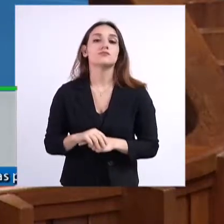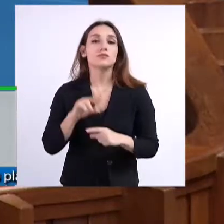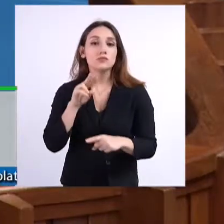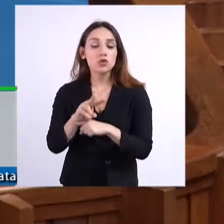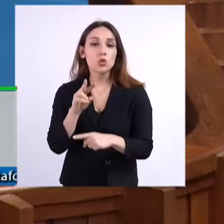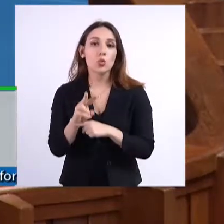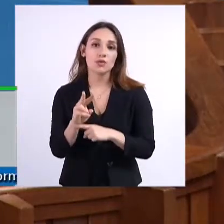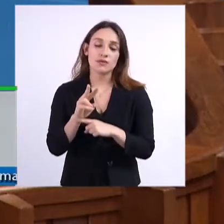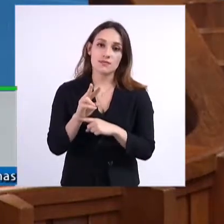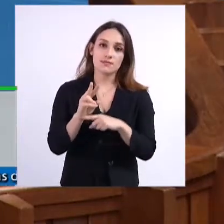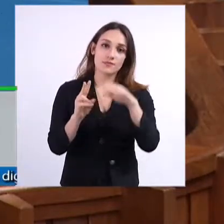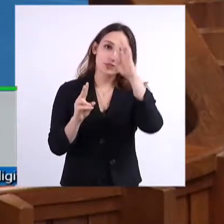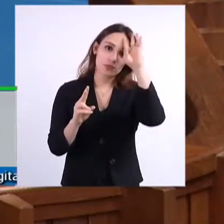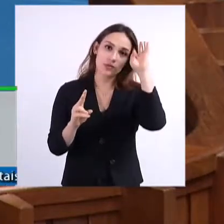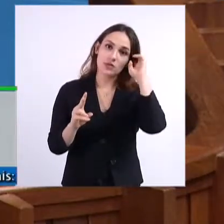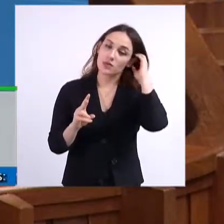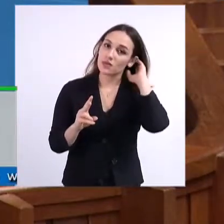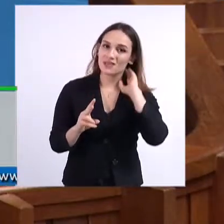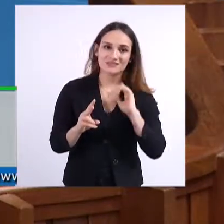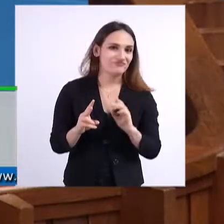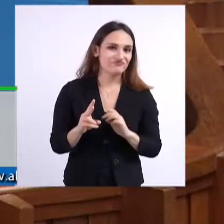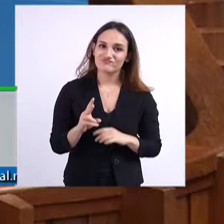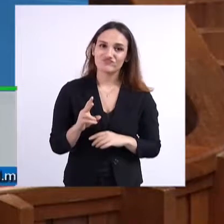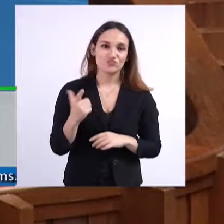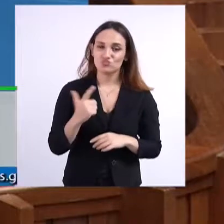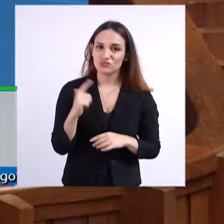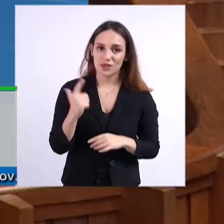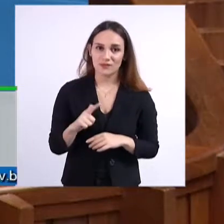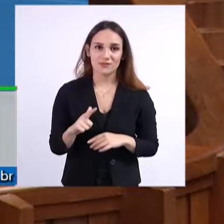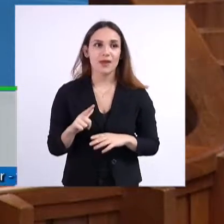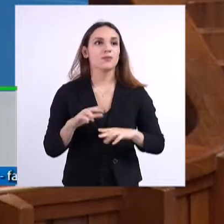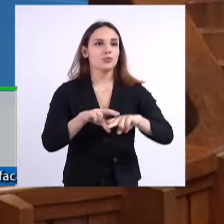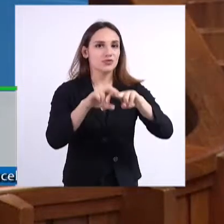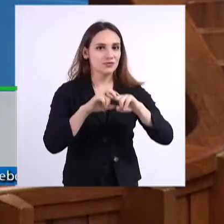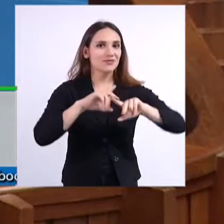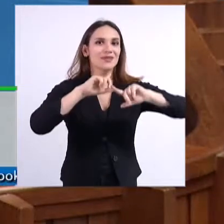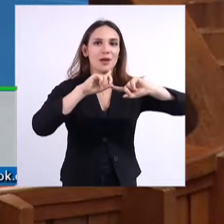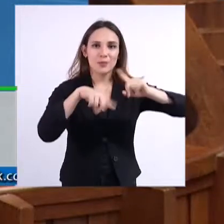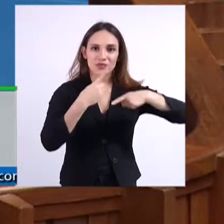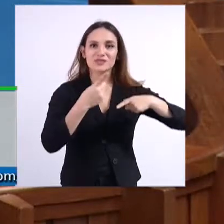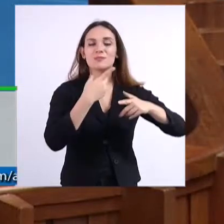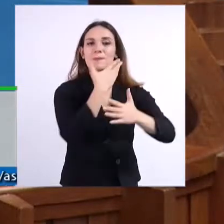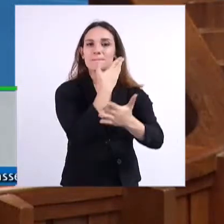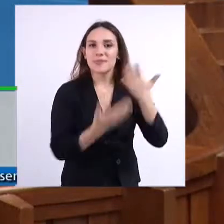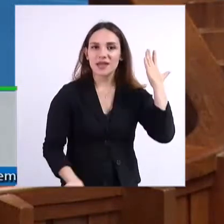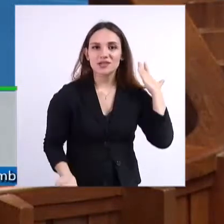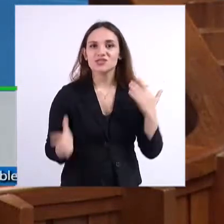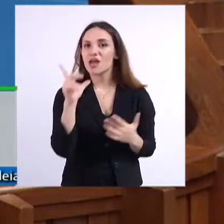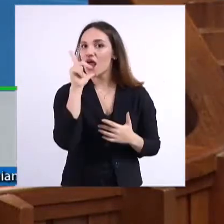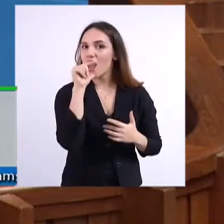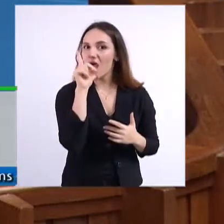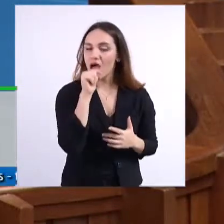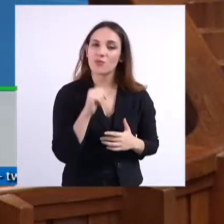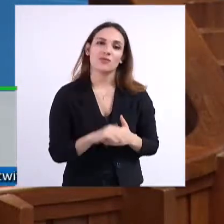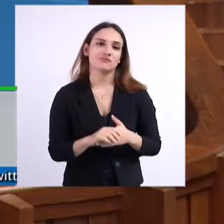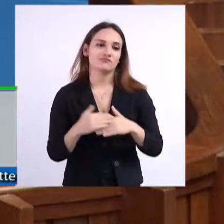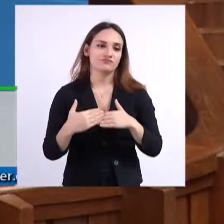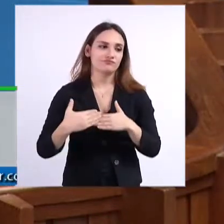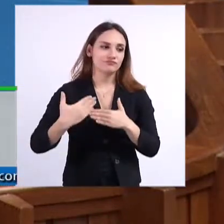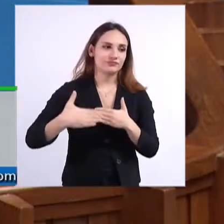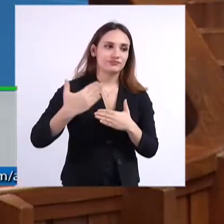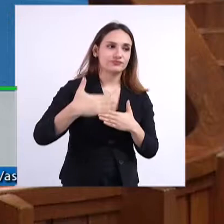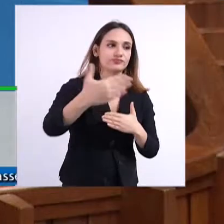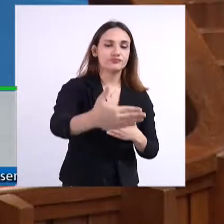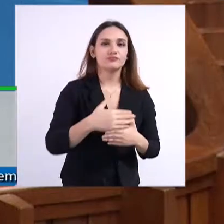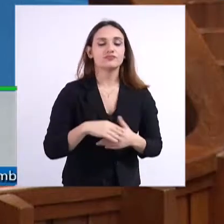prevenção, nós deixamos ou deixaremos de gastar lá na frente, deputado